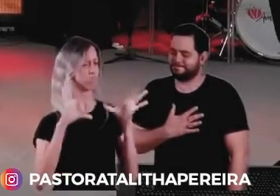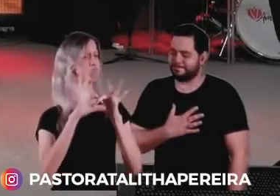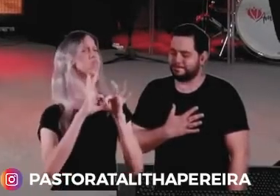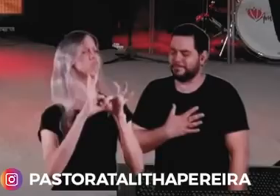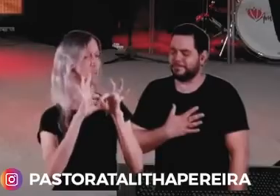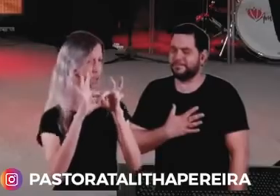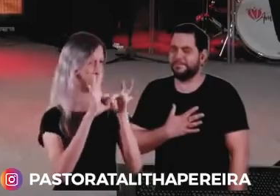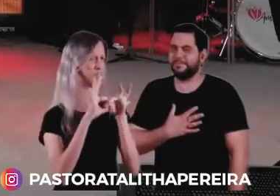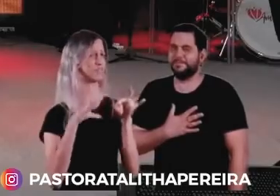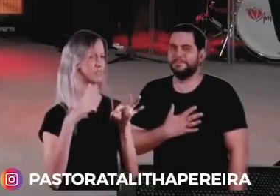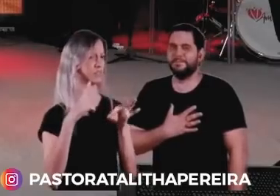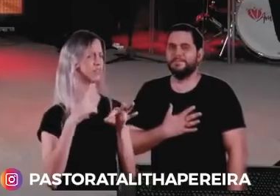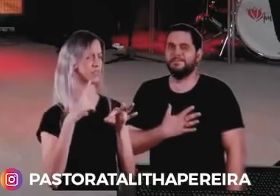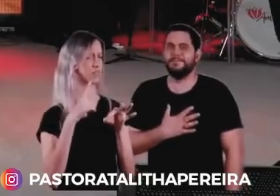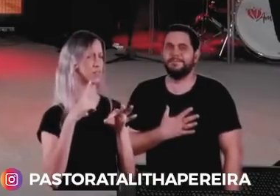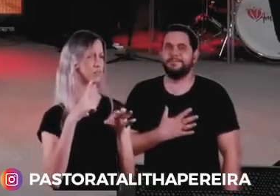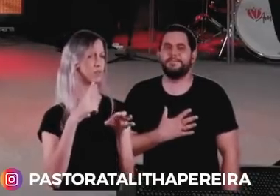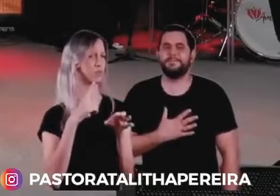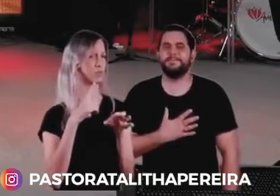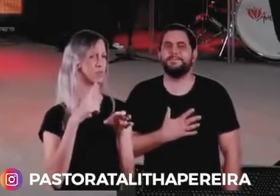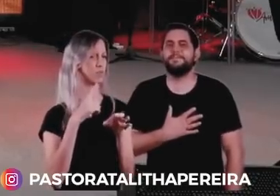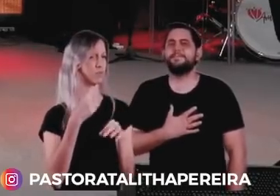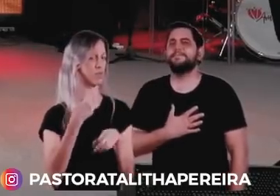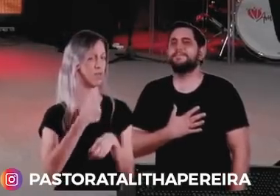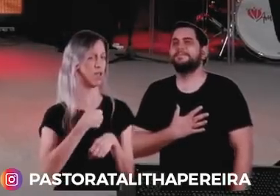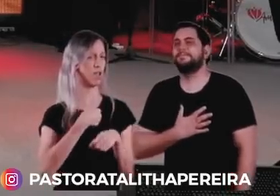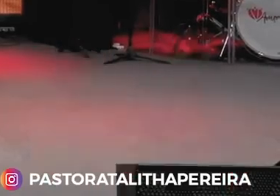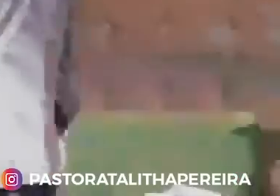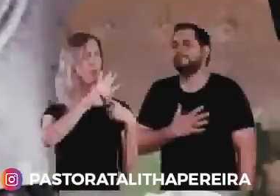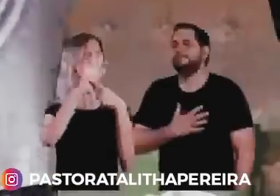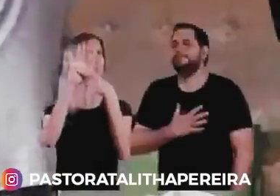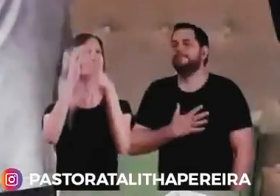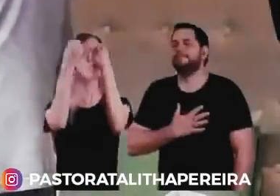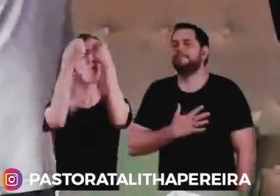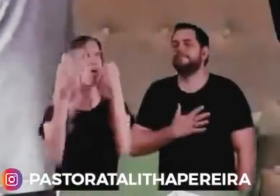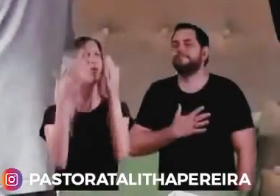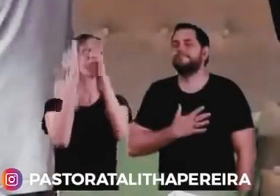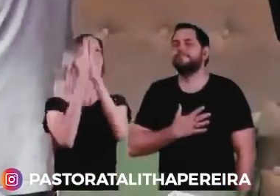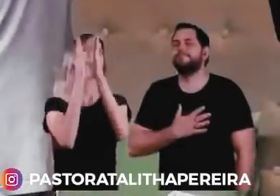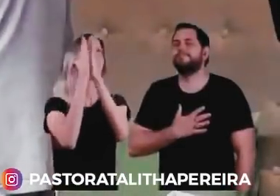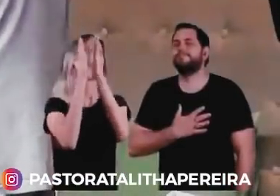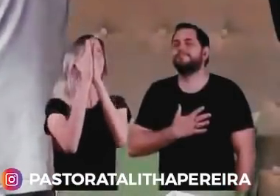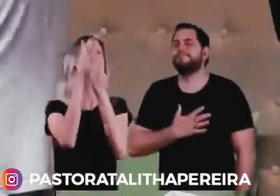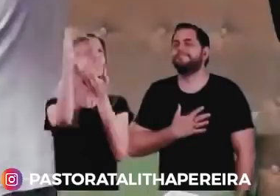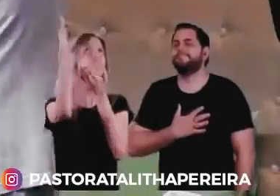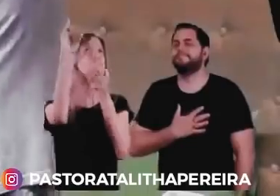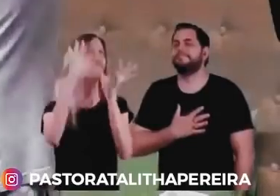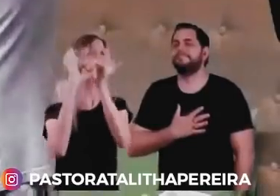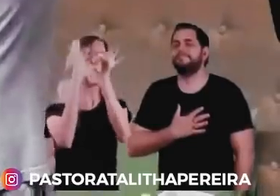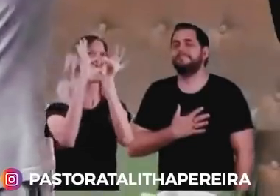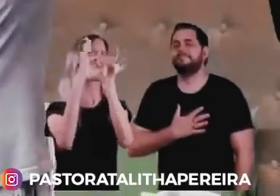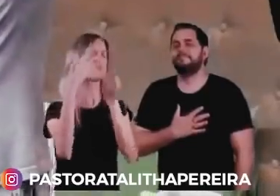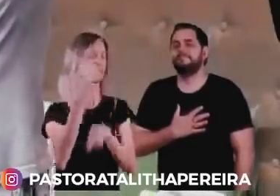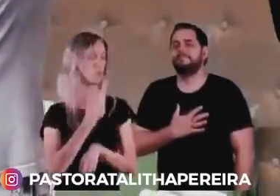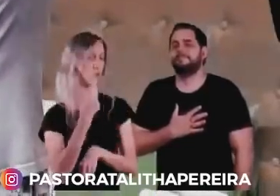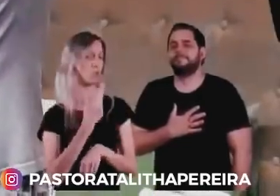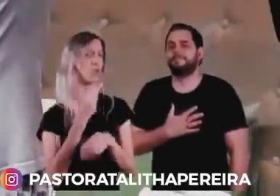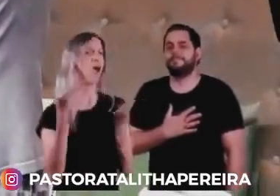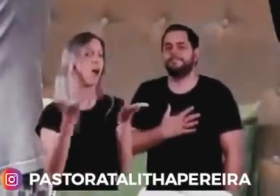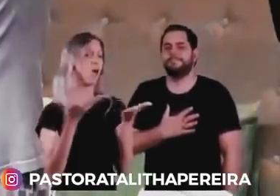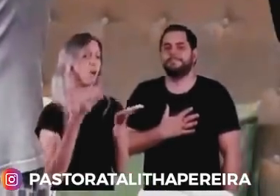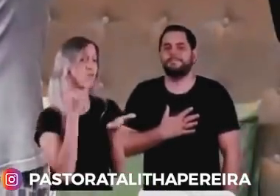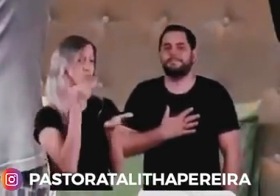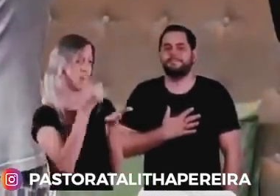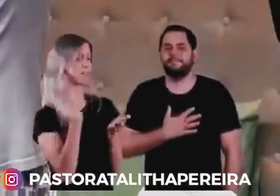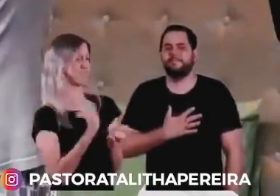aliança. Eu estava apresentando a Deus a nossa aliança. E eu quero te dizer, meu filho. Nós